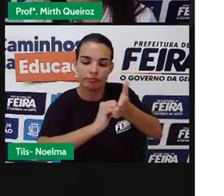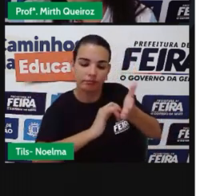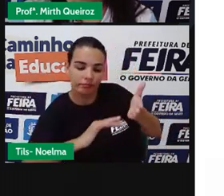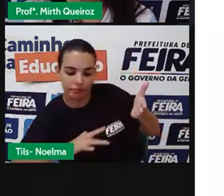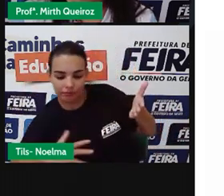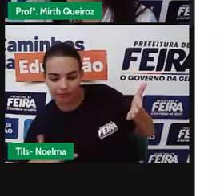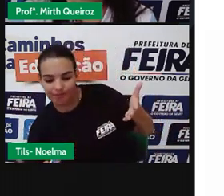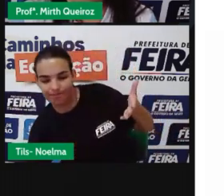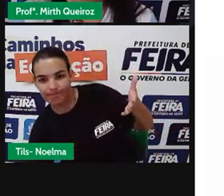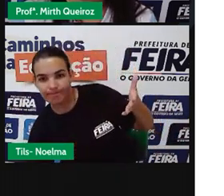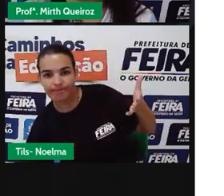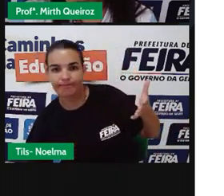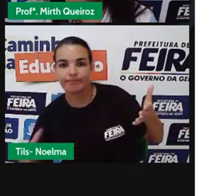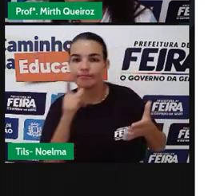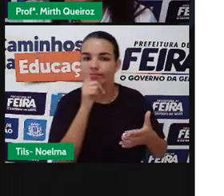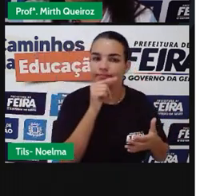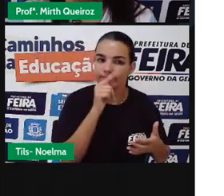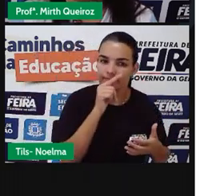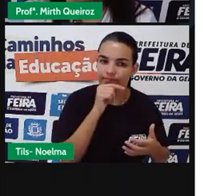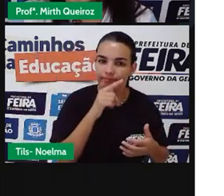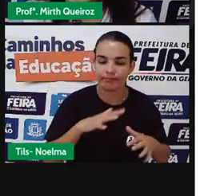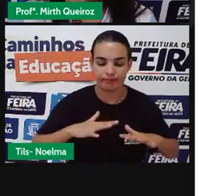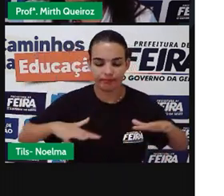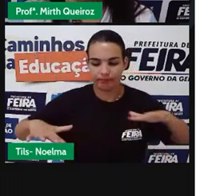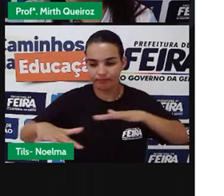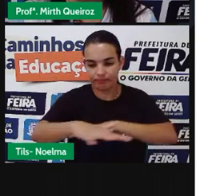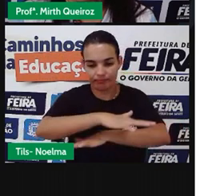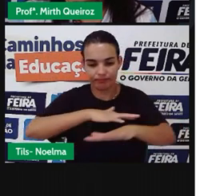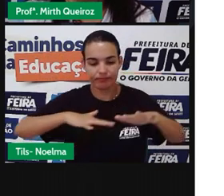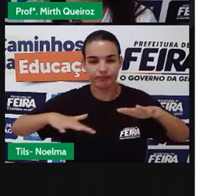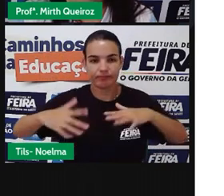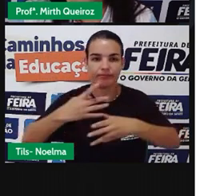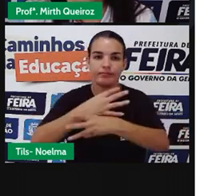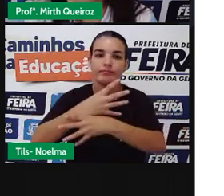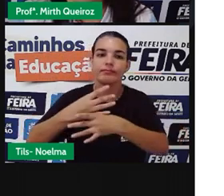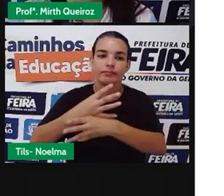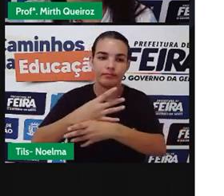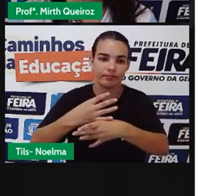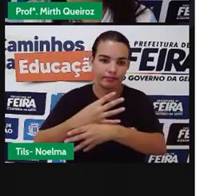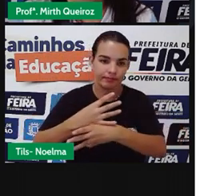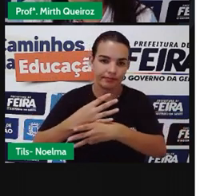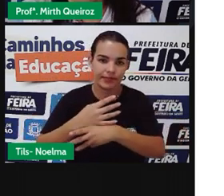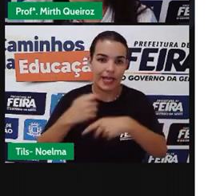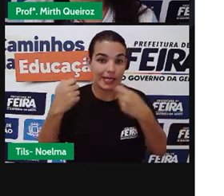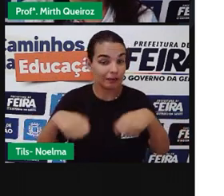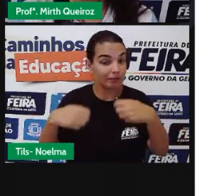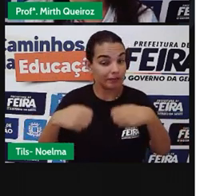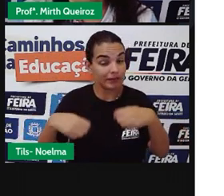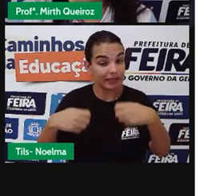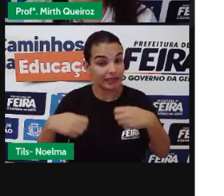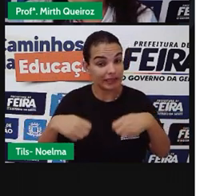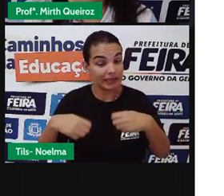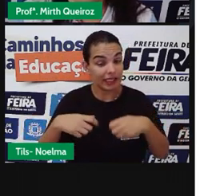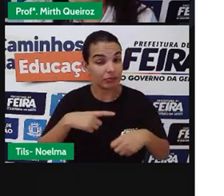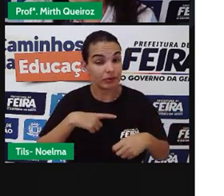e manejo das águas mundiais Urbana pelas precisamos